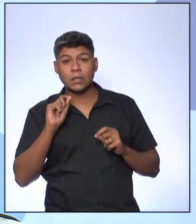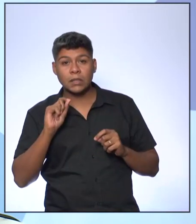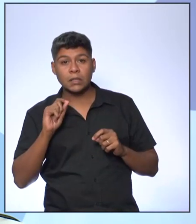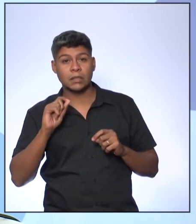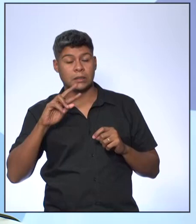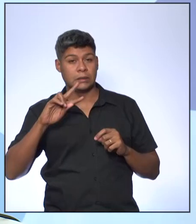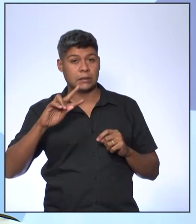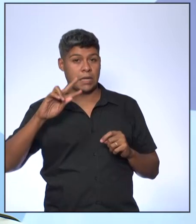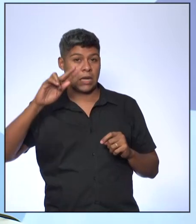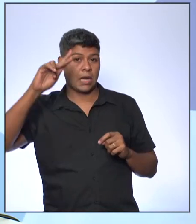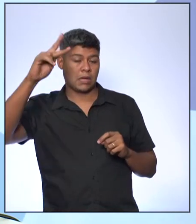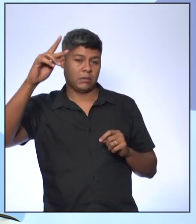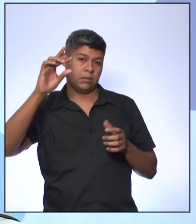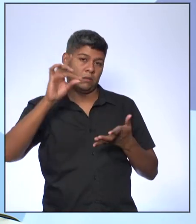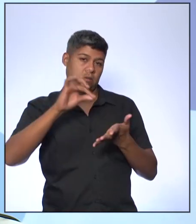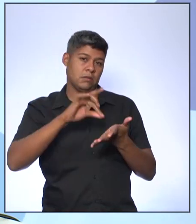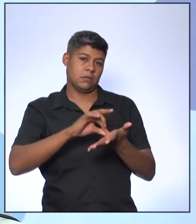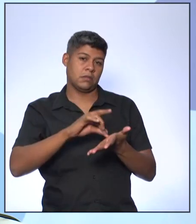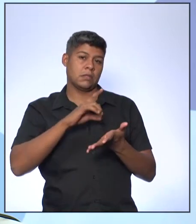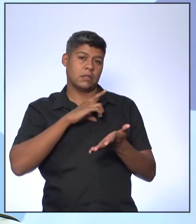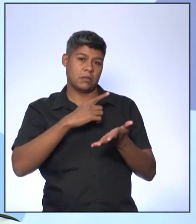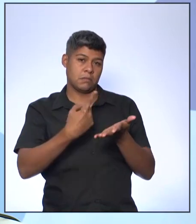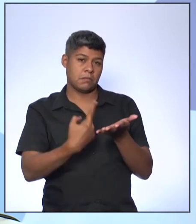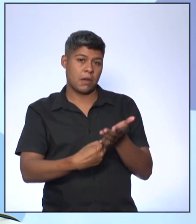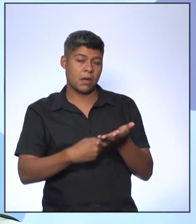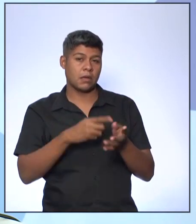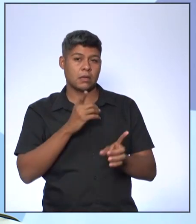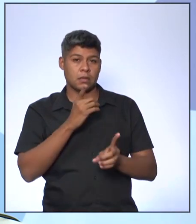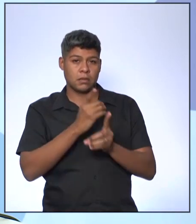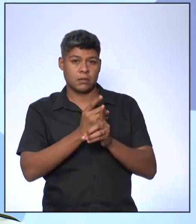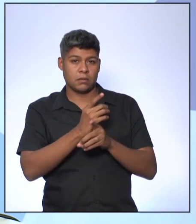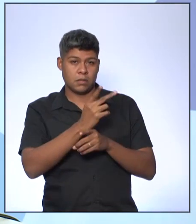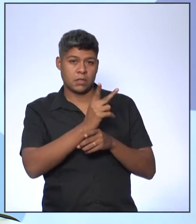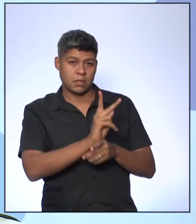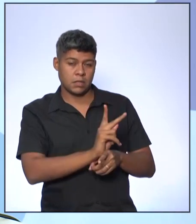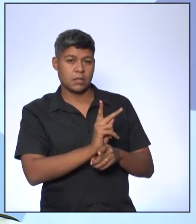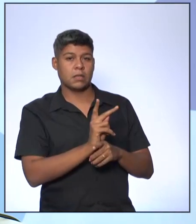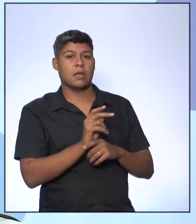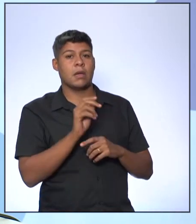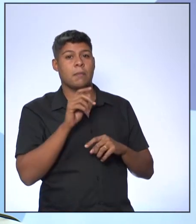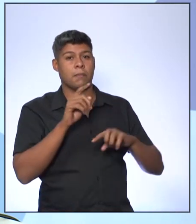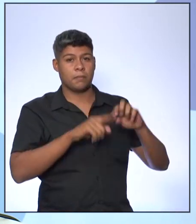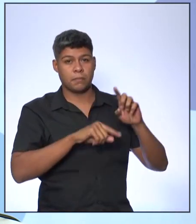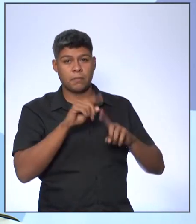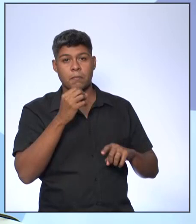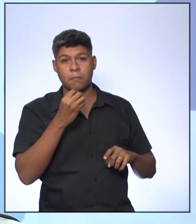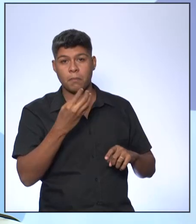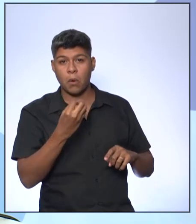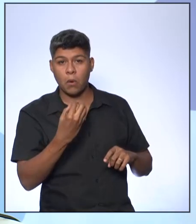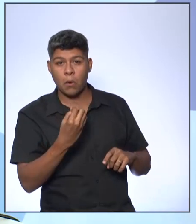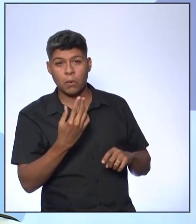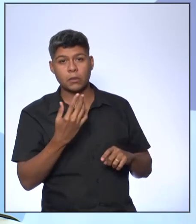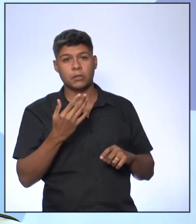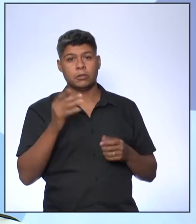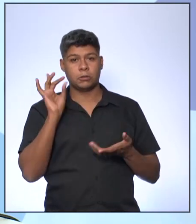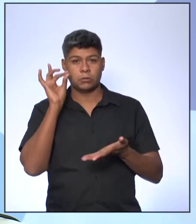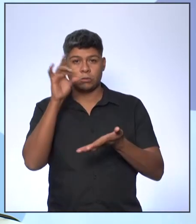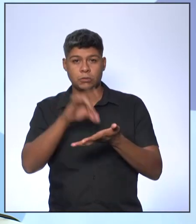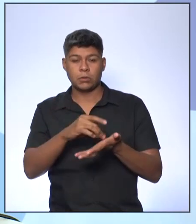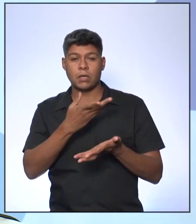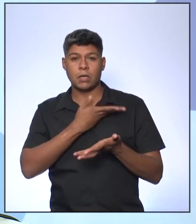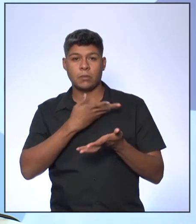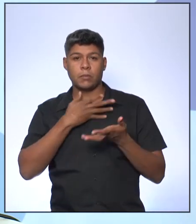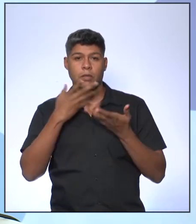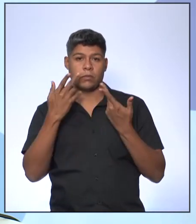alta eficiência, tá? Que tem esse selo aí, identificando ele aí como um aparelho bom, um aparelho eficiente, amigo